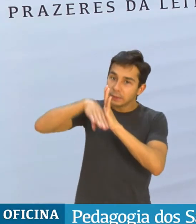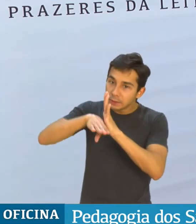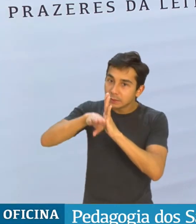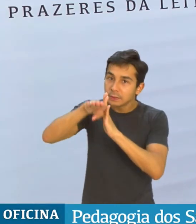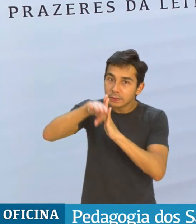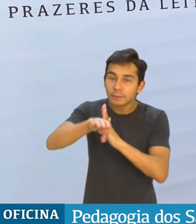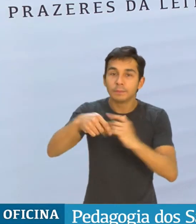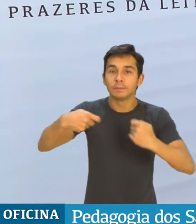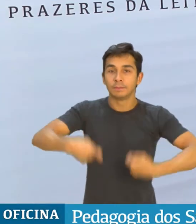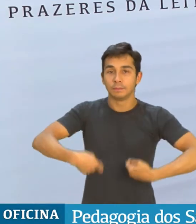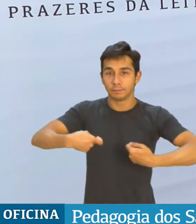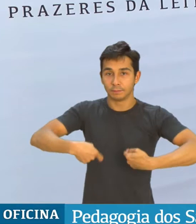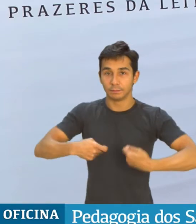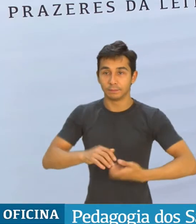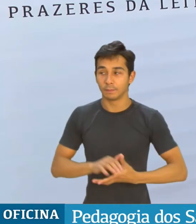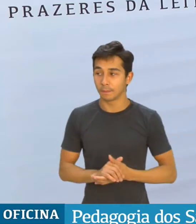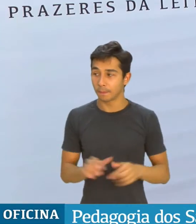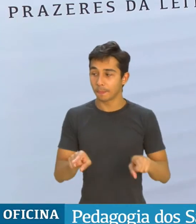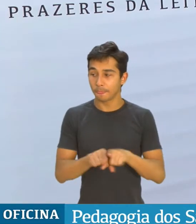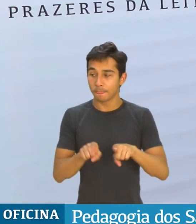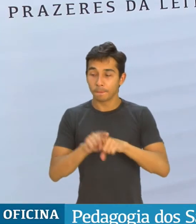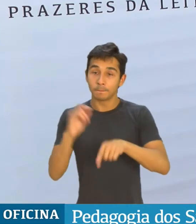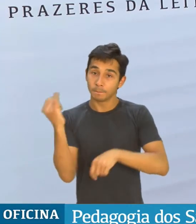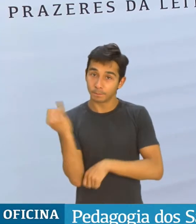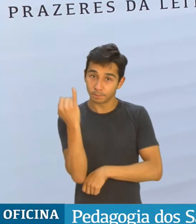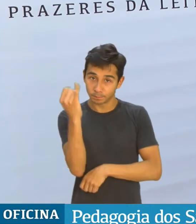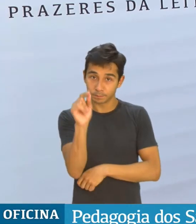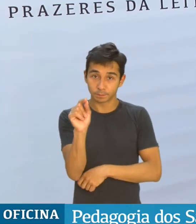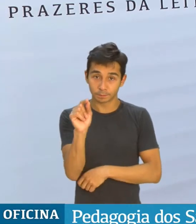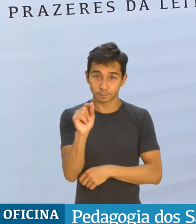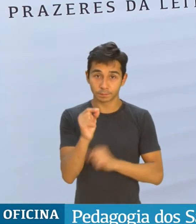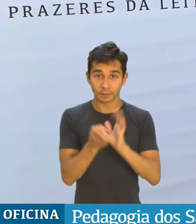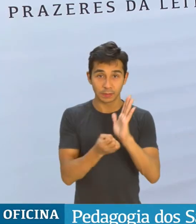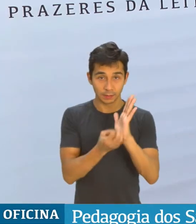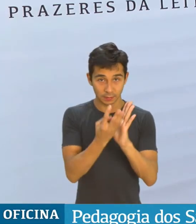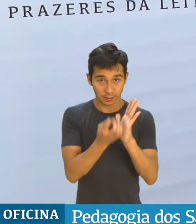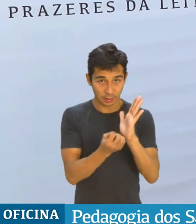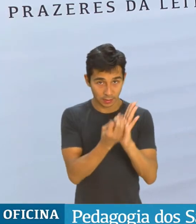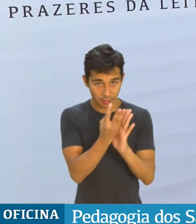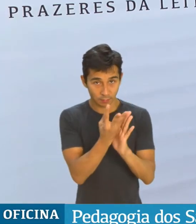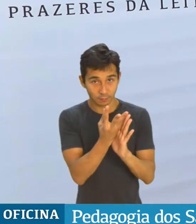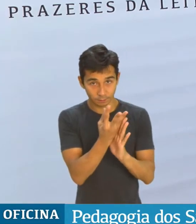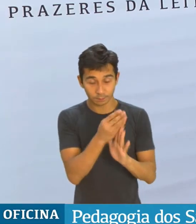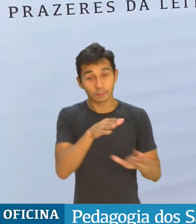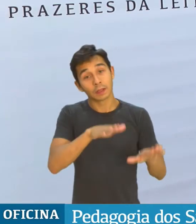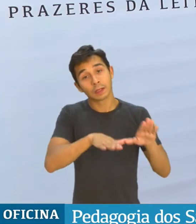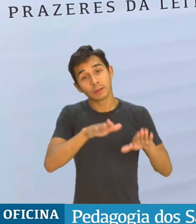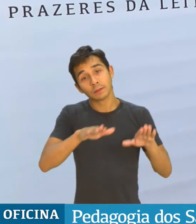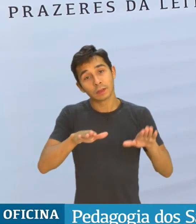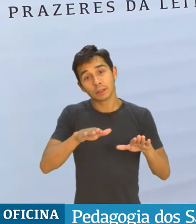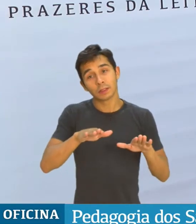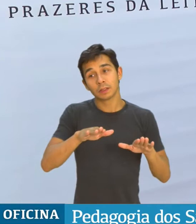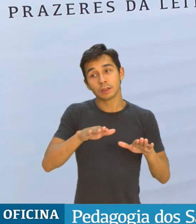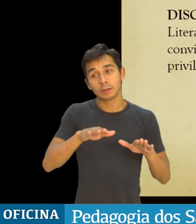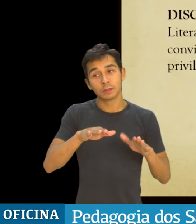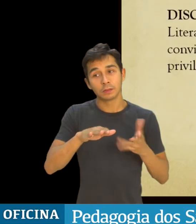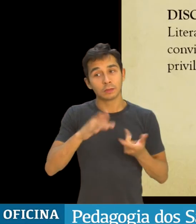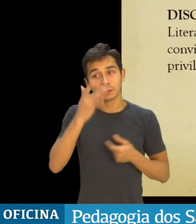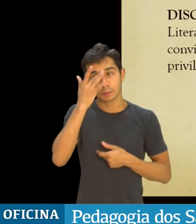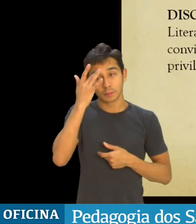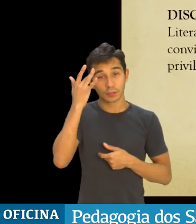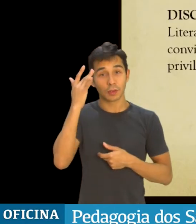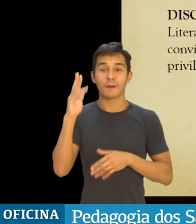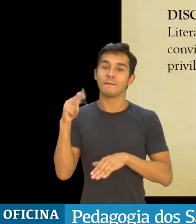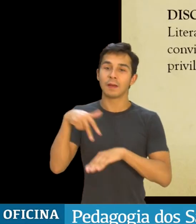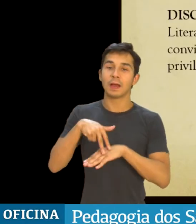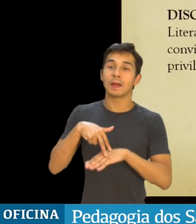Outra coisa que é importante falar, no sarau, muitas vezes vai ter aquele famoso eu queria dizer. E